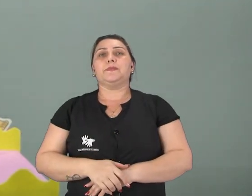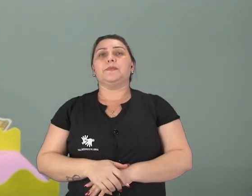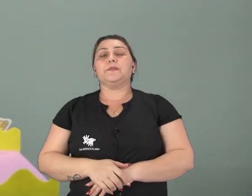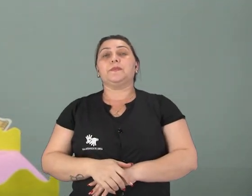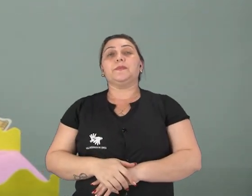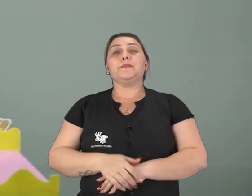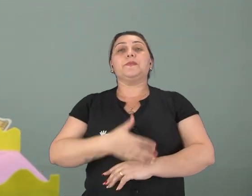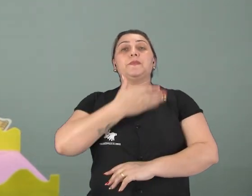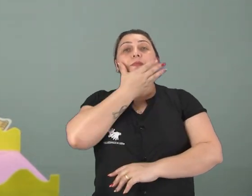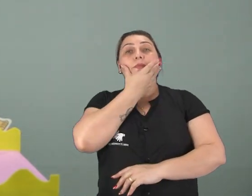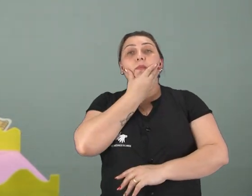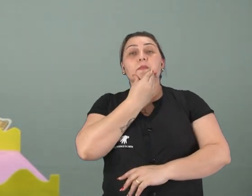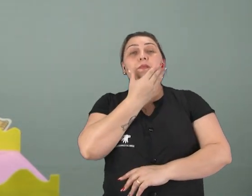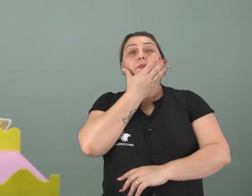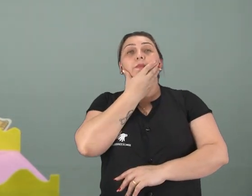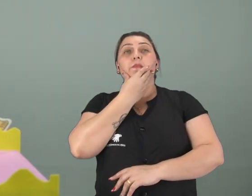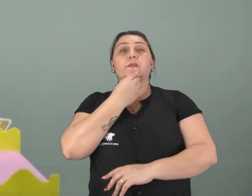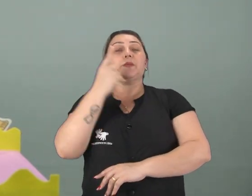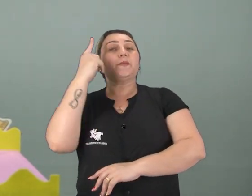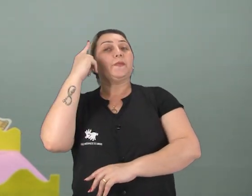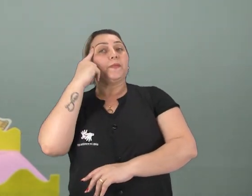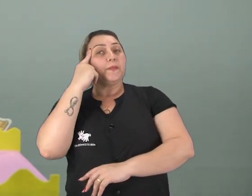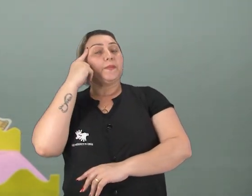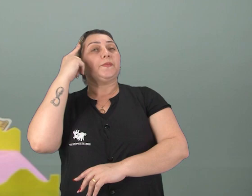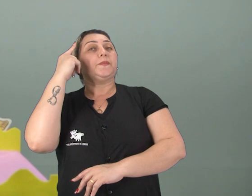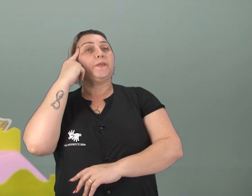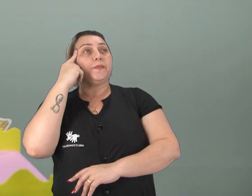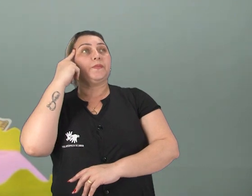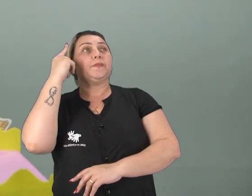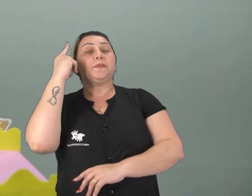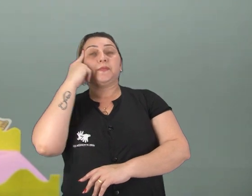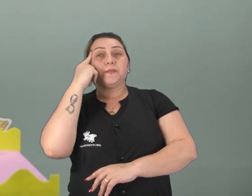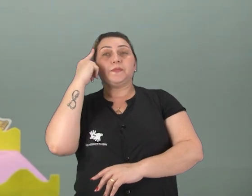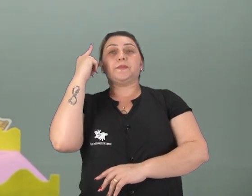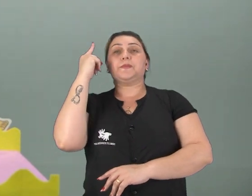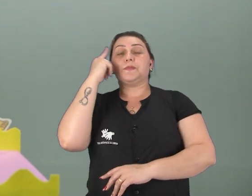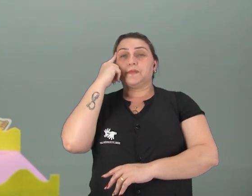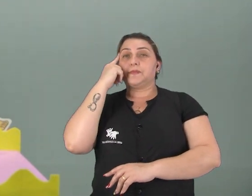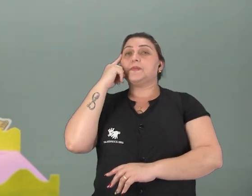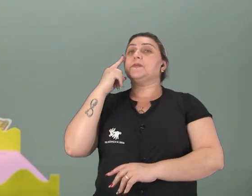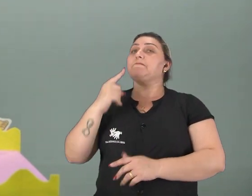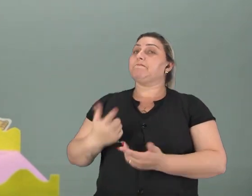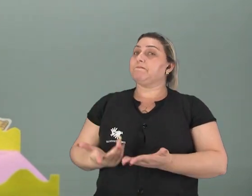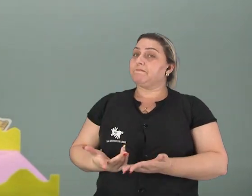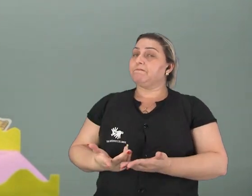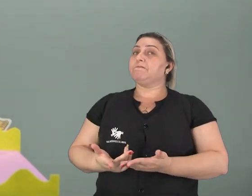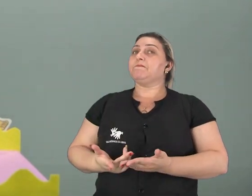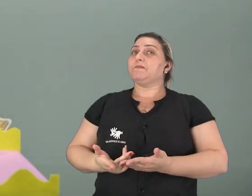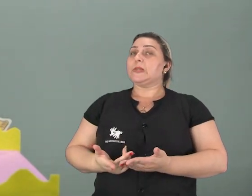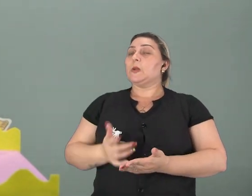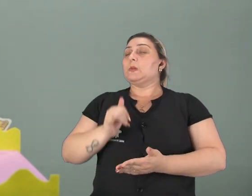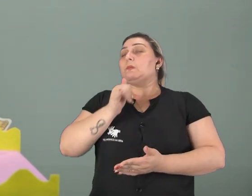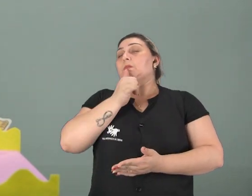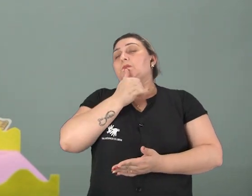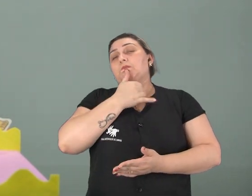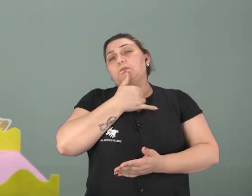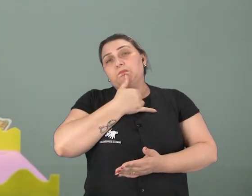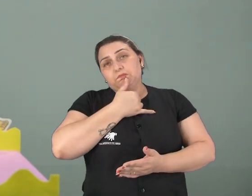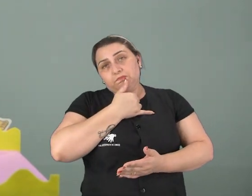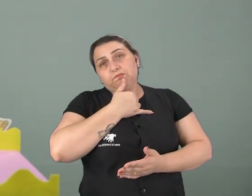O carpinteiro, então, pensando naquela situação, ficou